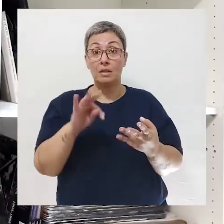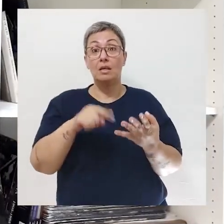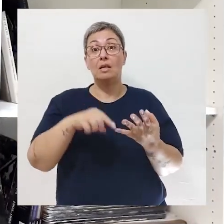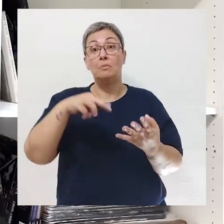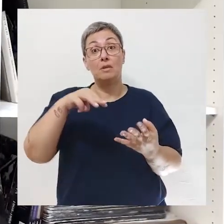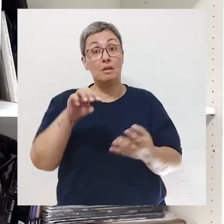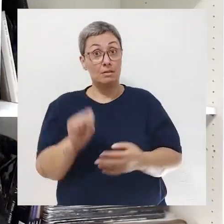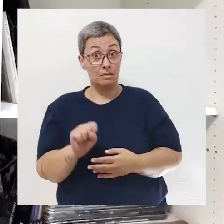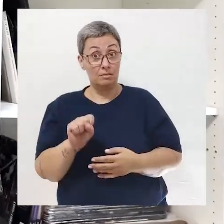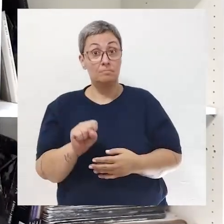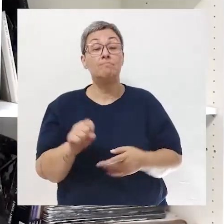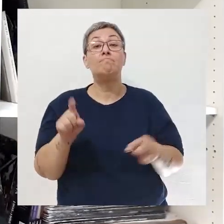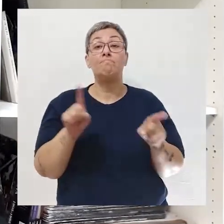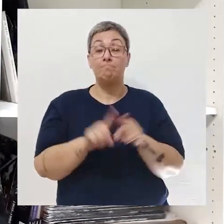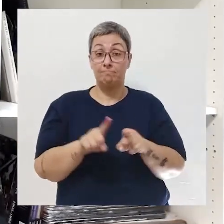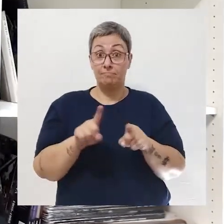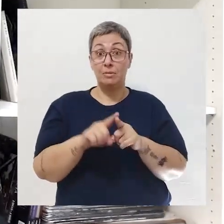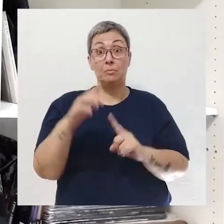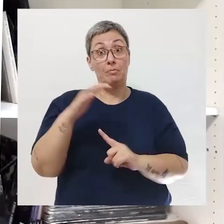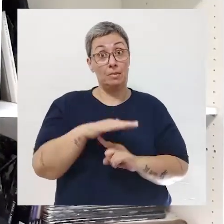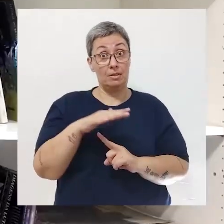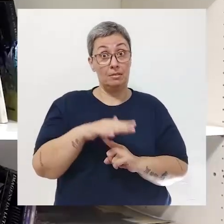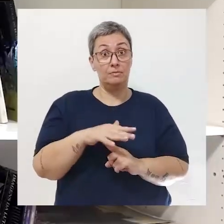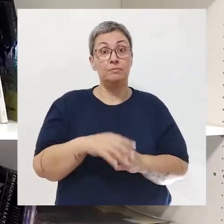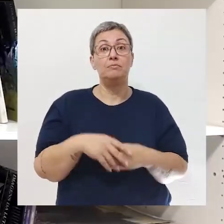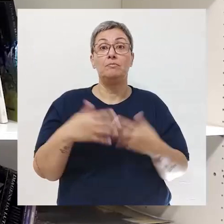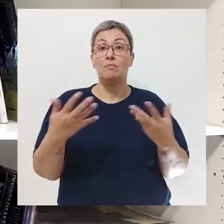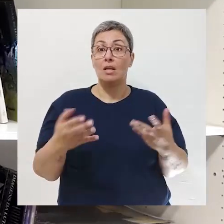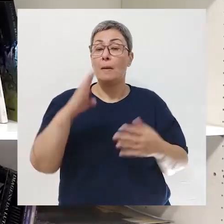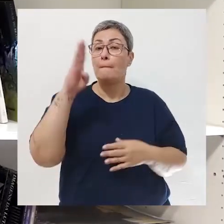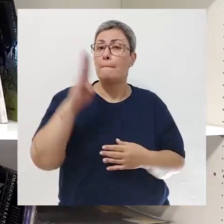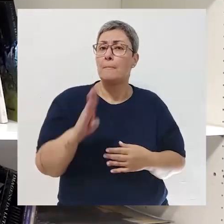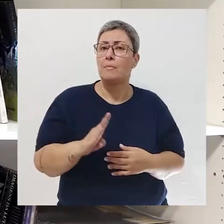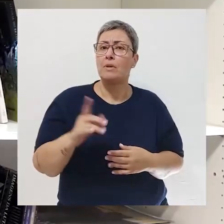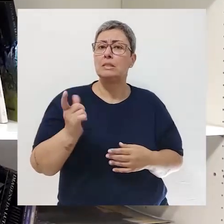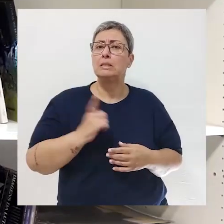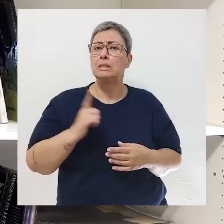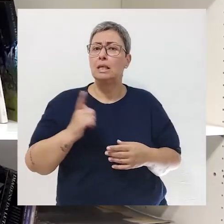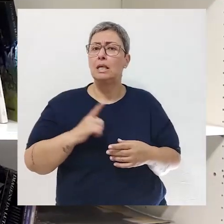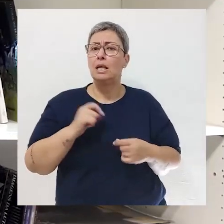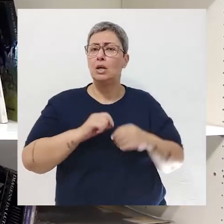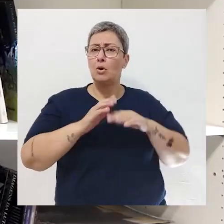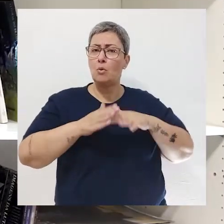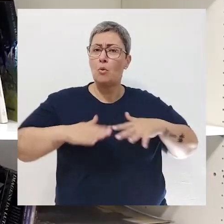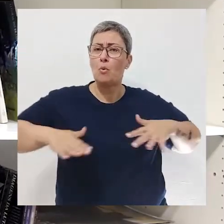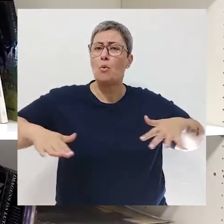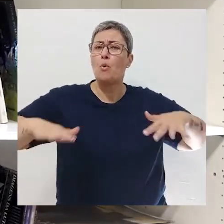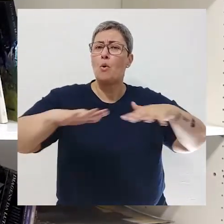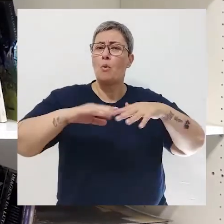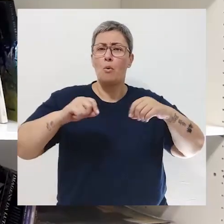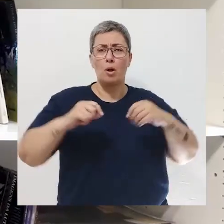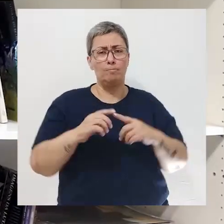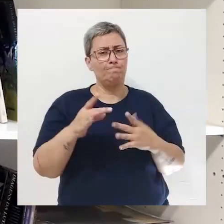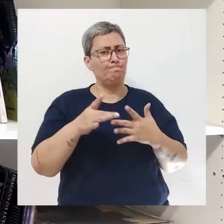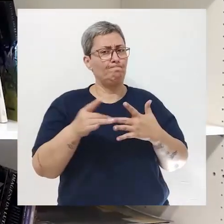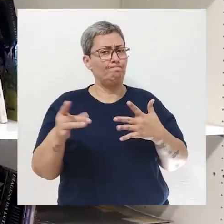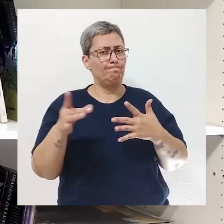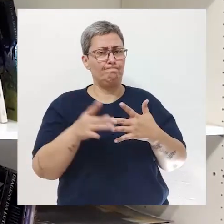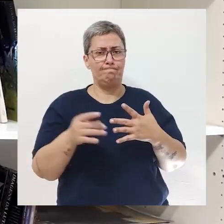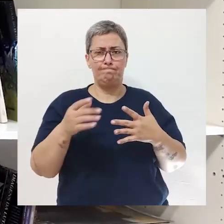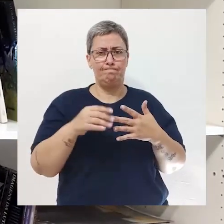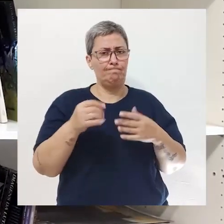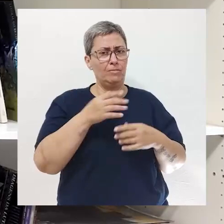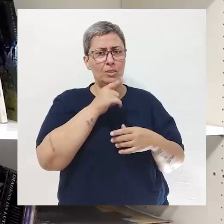Mato Grosso do Sul e Paraná. O Brasil possui um território privilegiado em